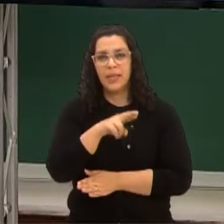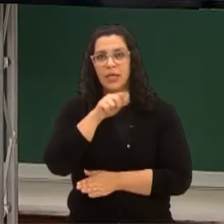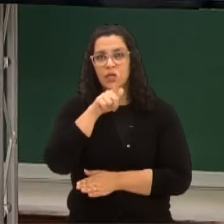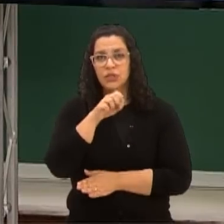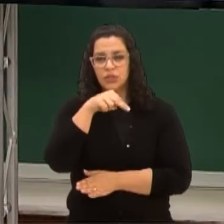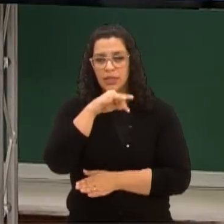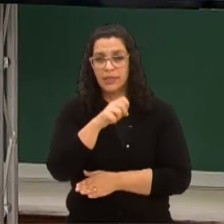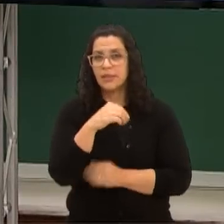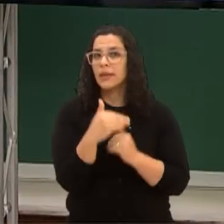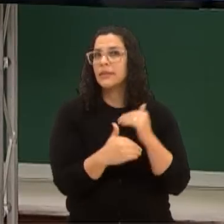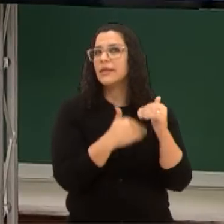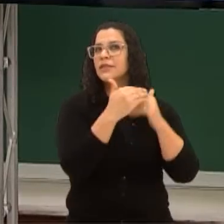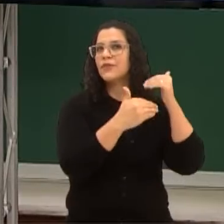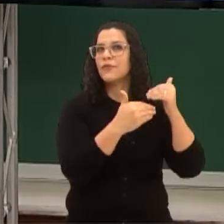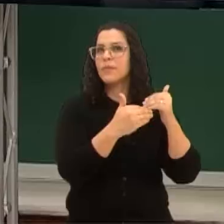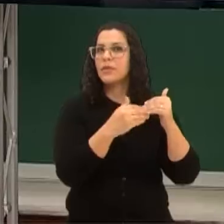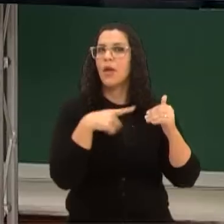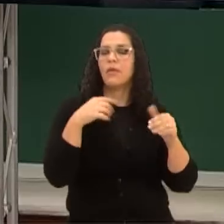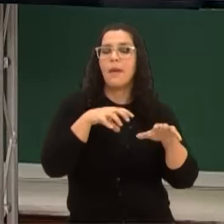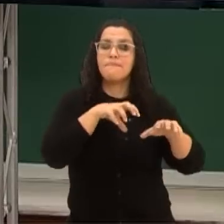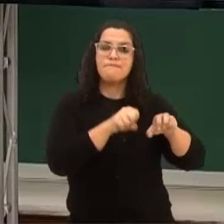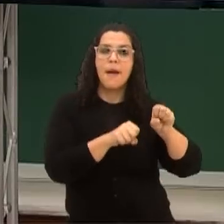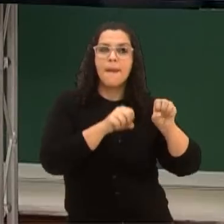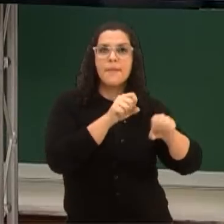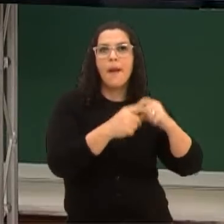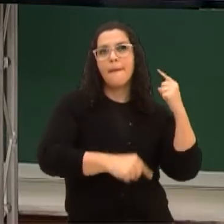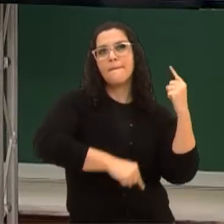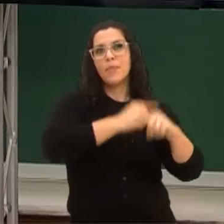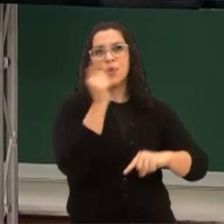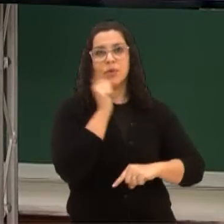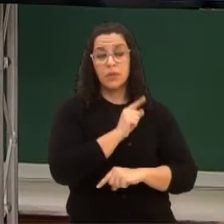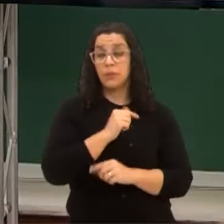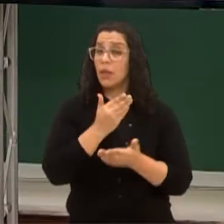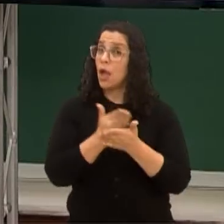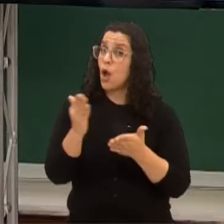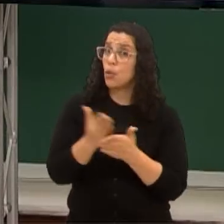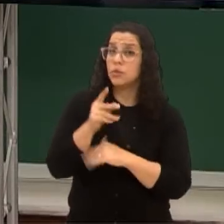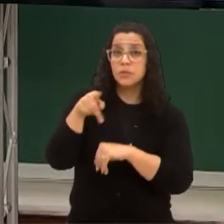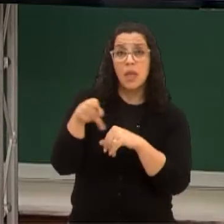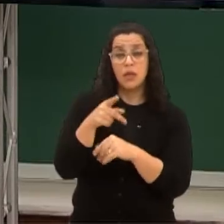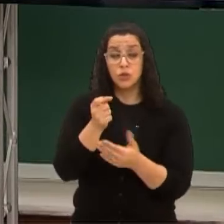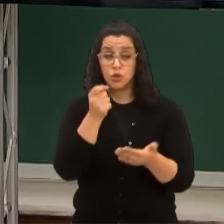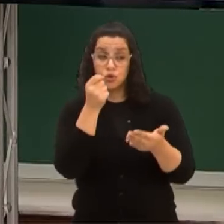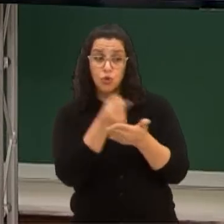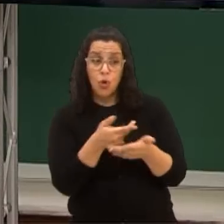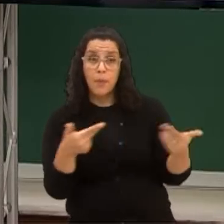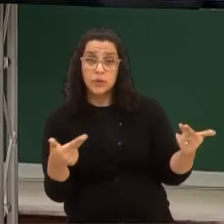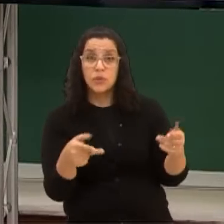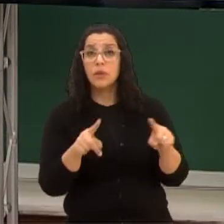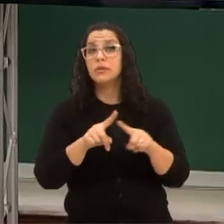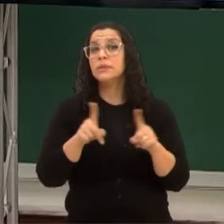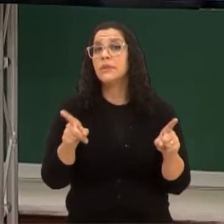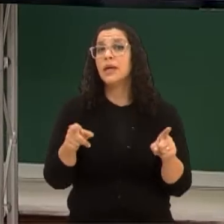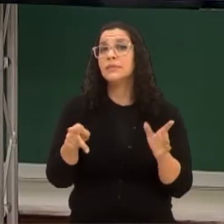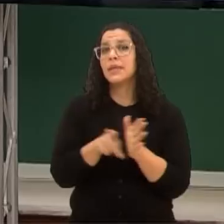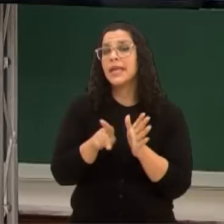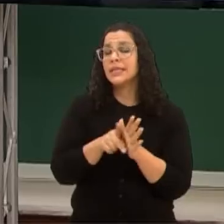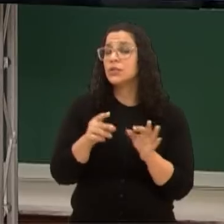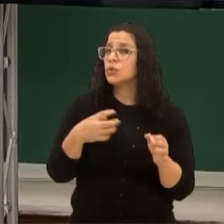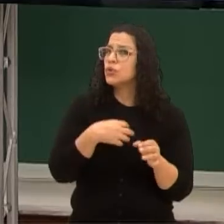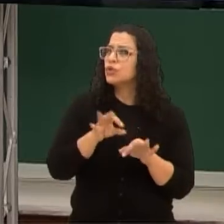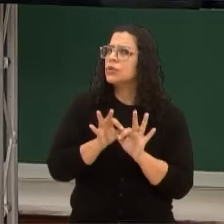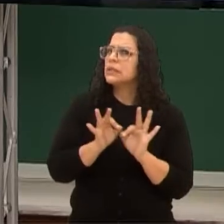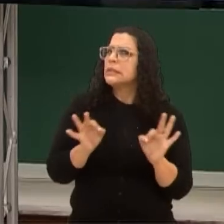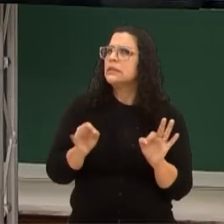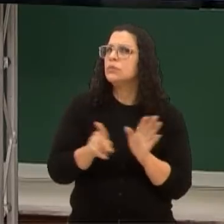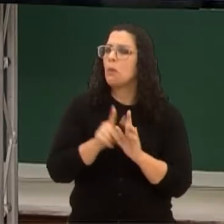estão em desenvolvimento. E vão haver aqueles países que vão consumir, mesmo que mais